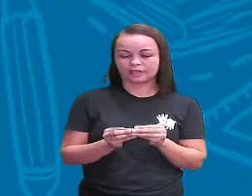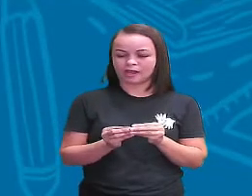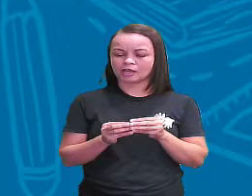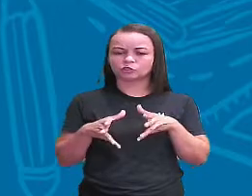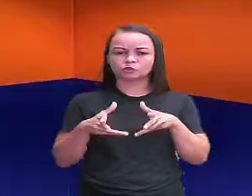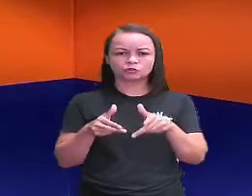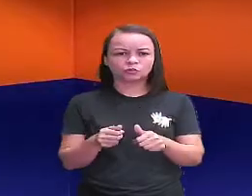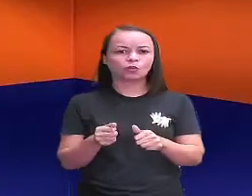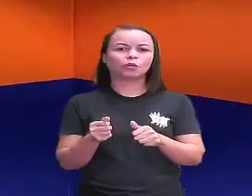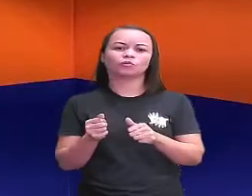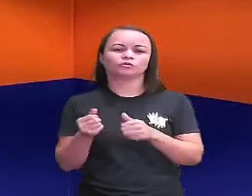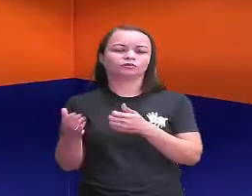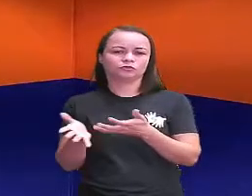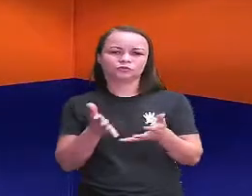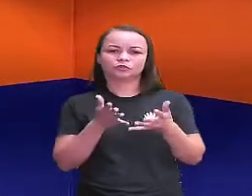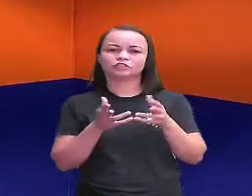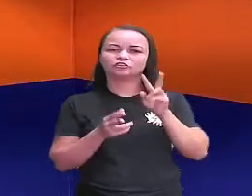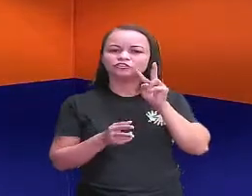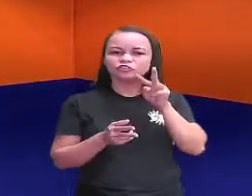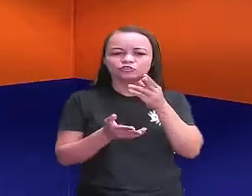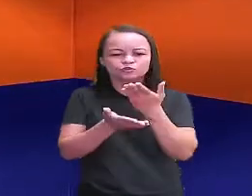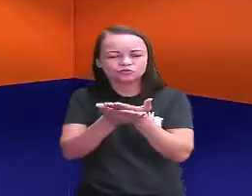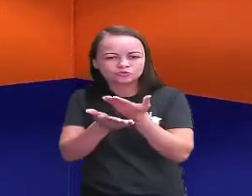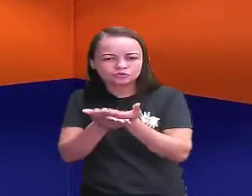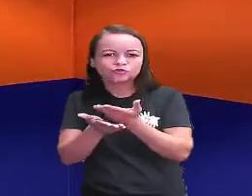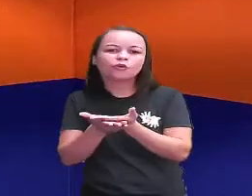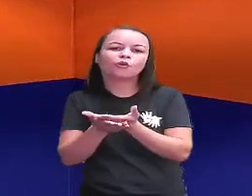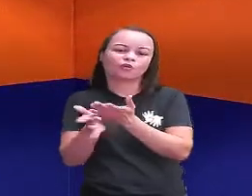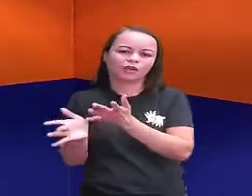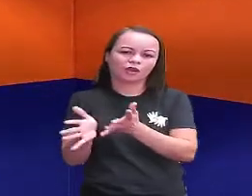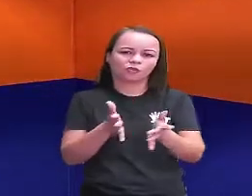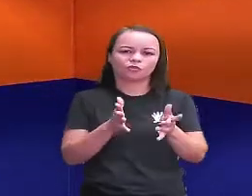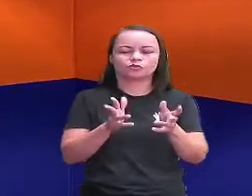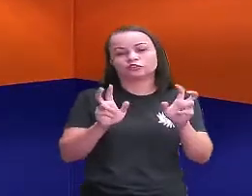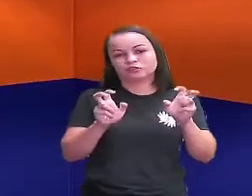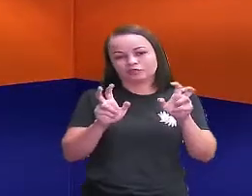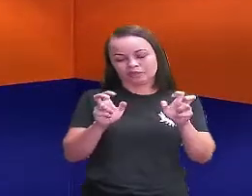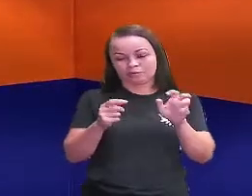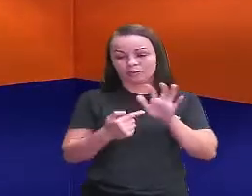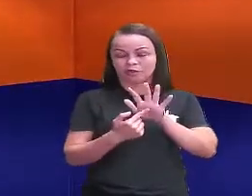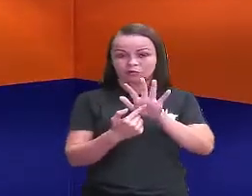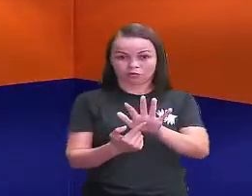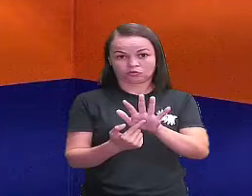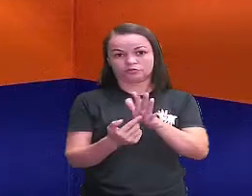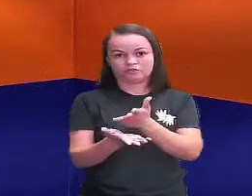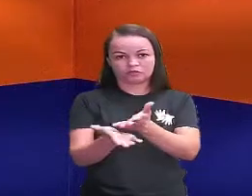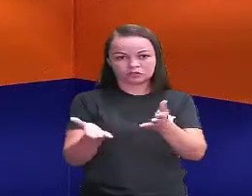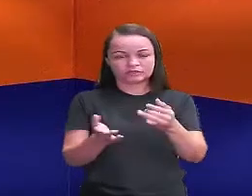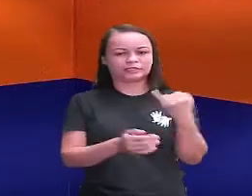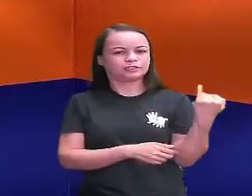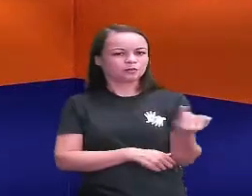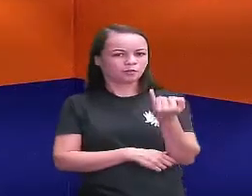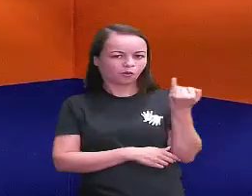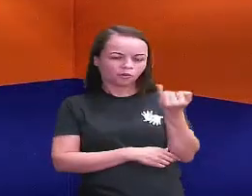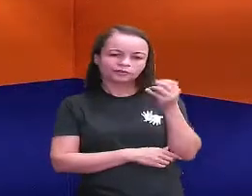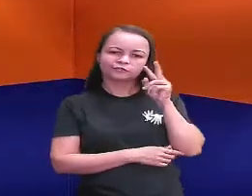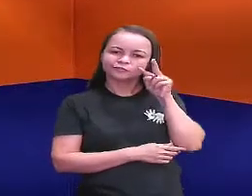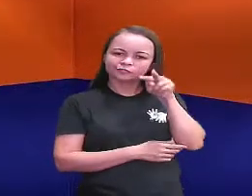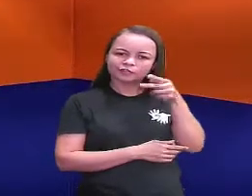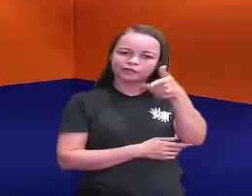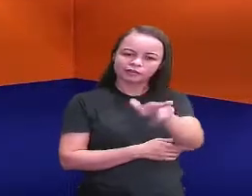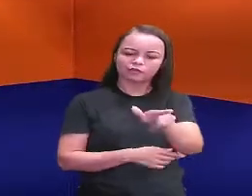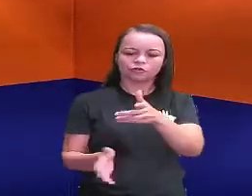que a gente viu até agora, alguns assuntos que eu destaquei importantes ser visto novamente